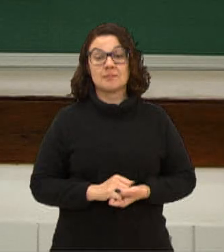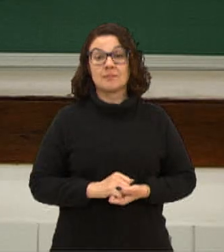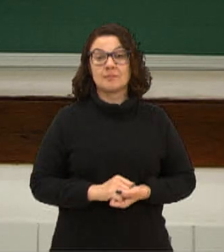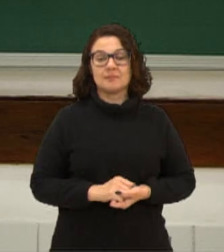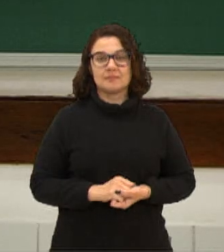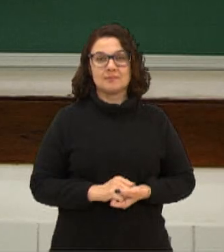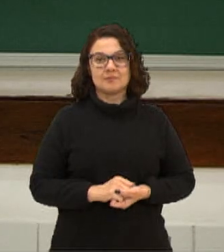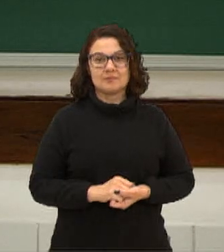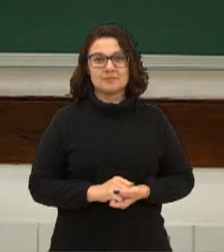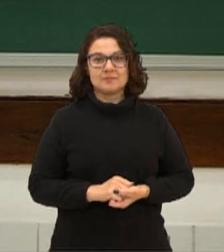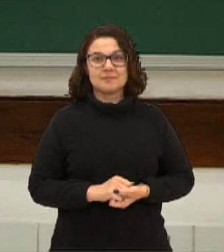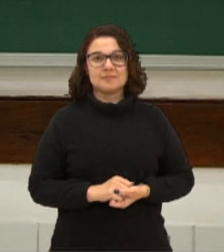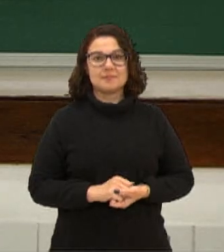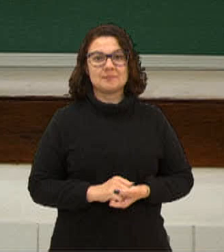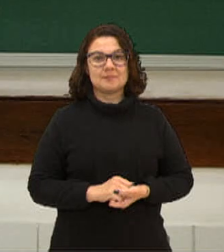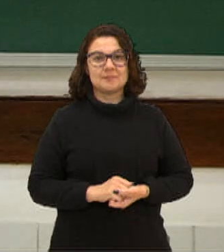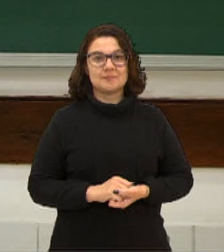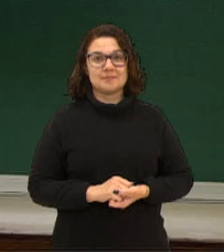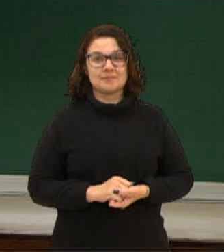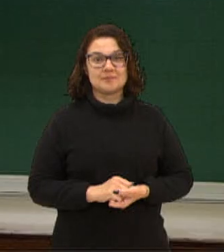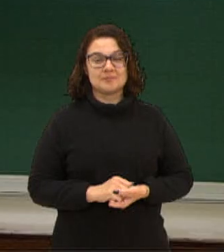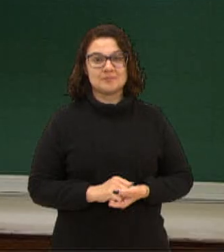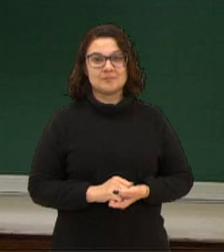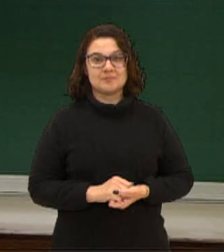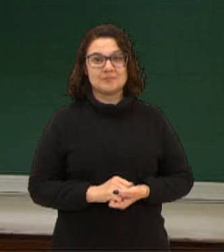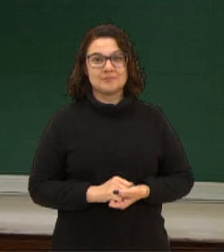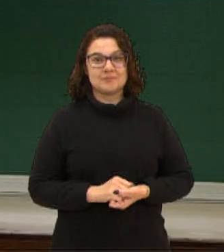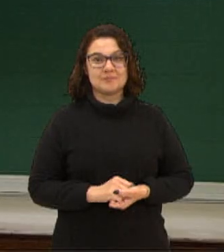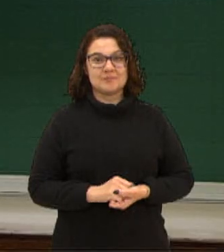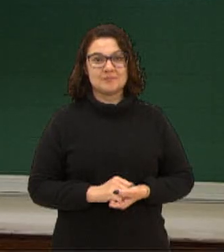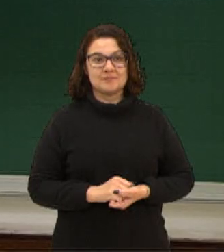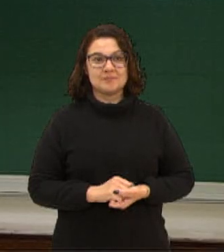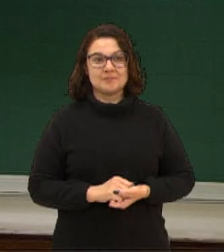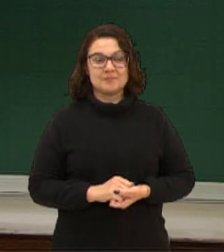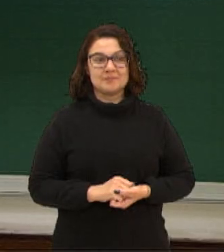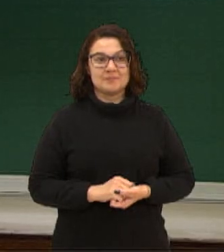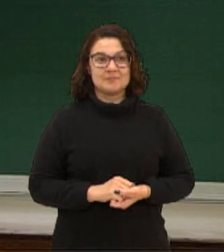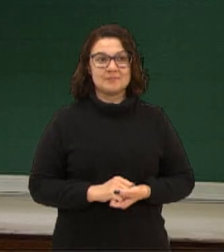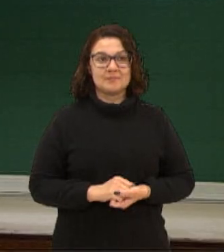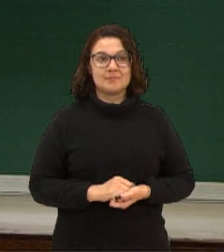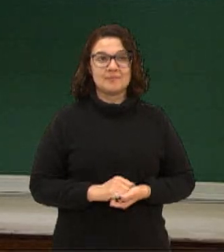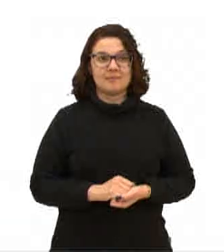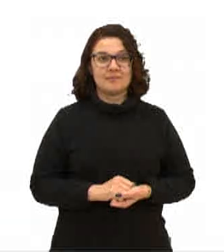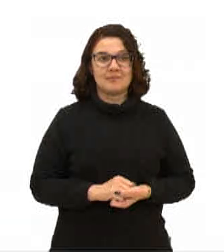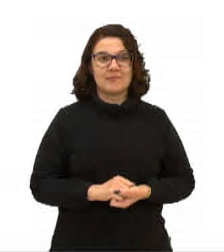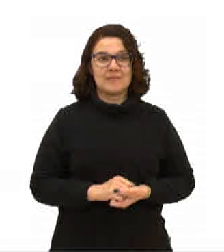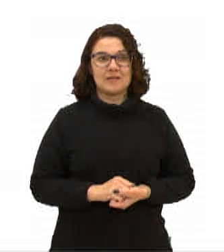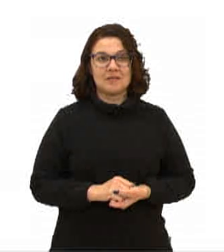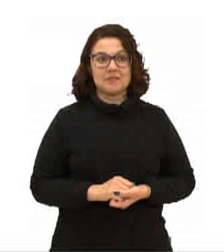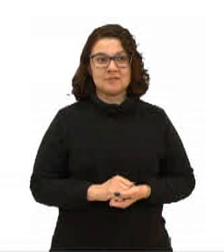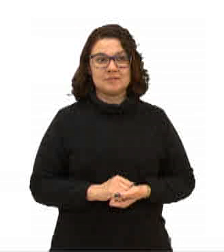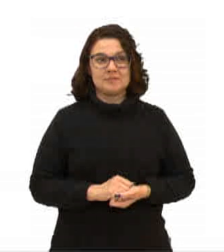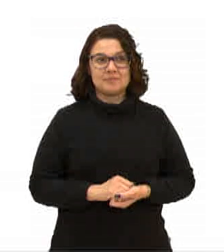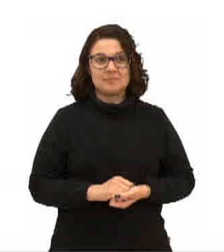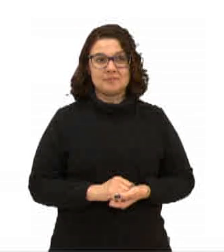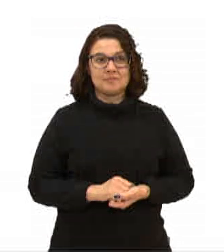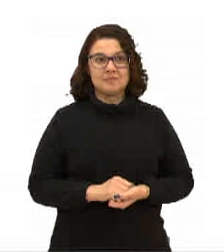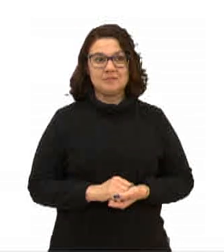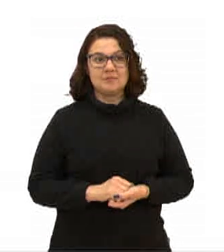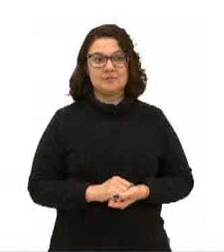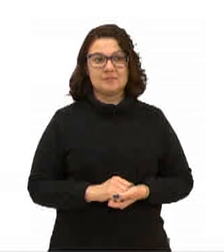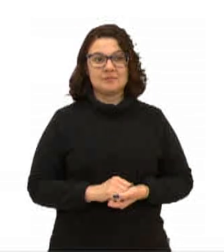Bueno, chicos, volvemos entonces a ver cómo se quedó ahí su ejercicio. Entonces tenemos ahí la imagen